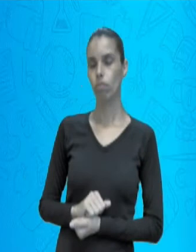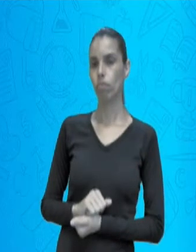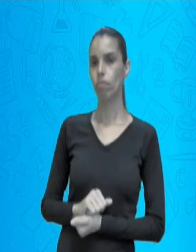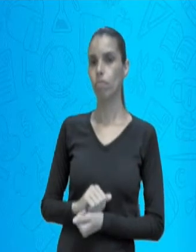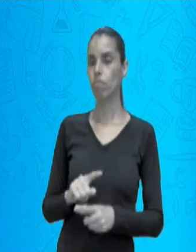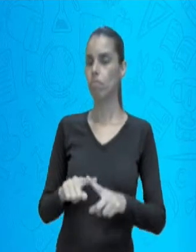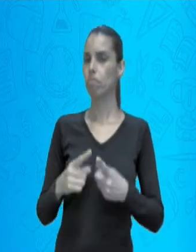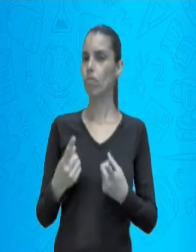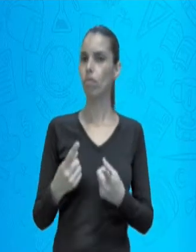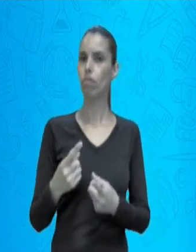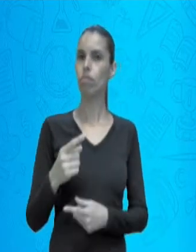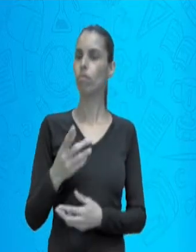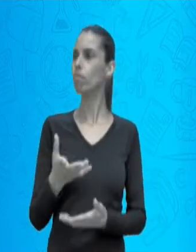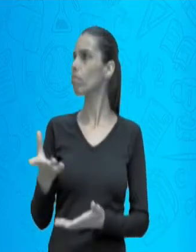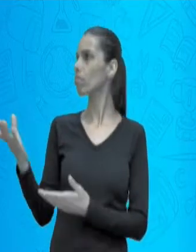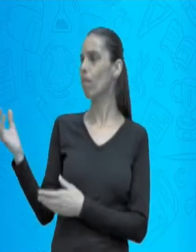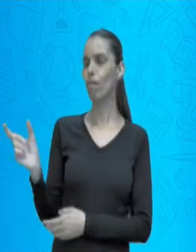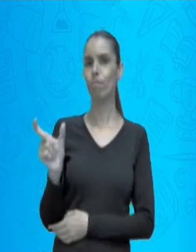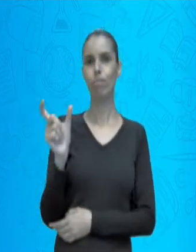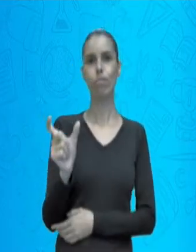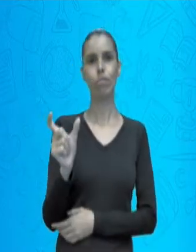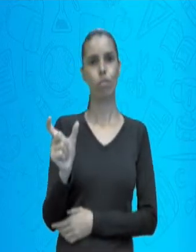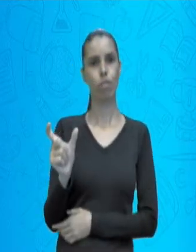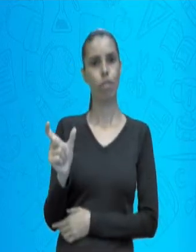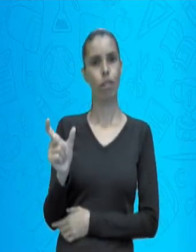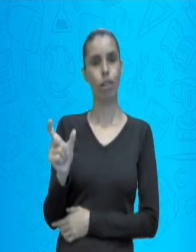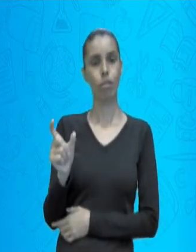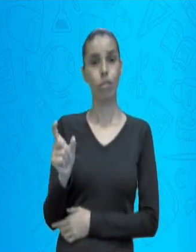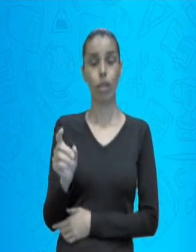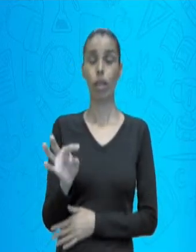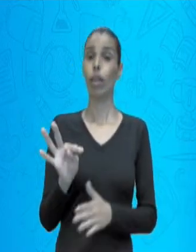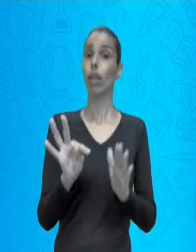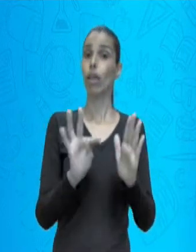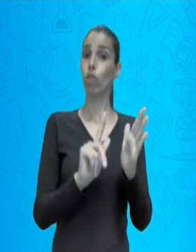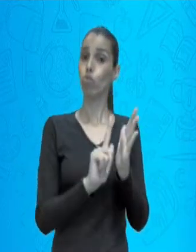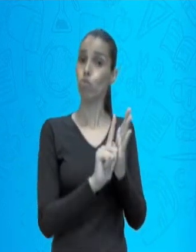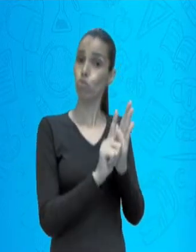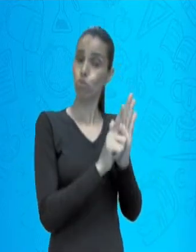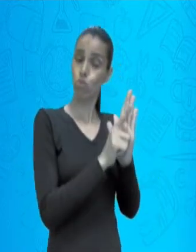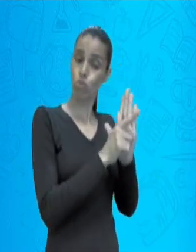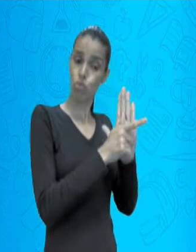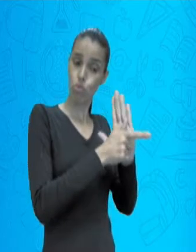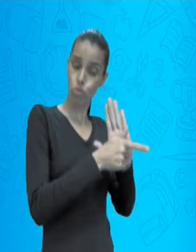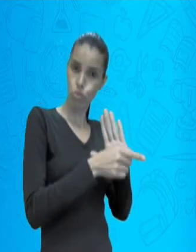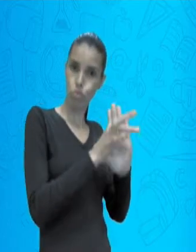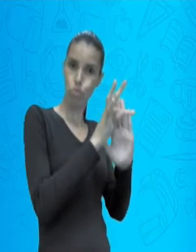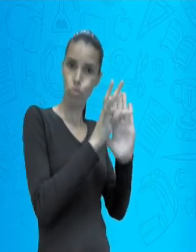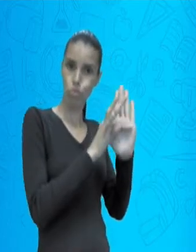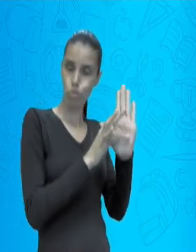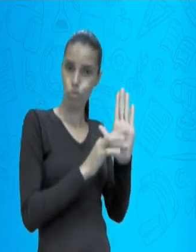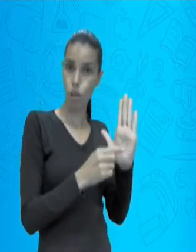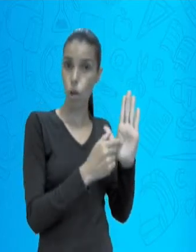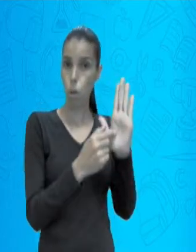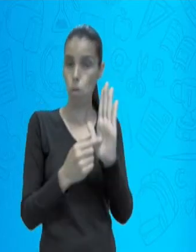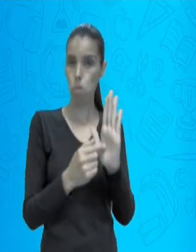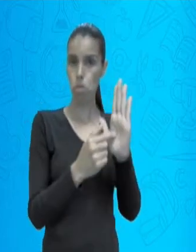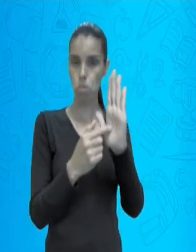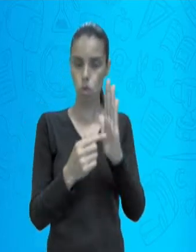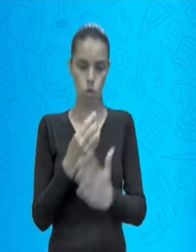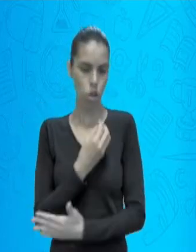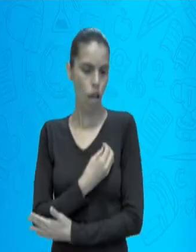Biografia é um gênero textual que conta a história da vida de